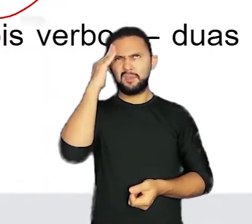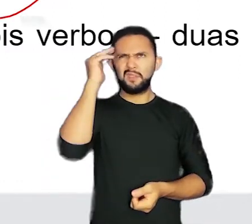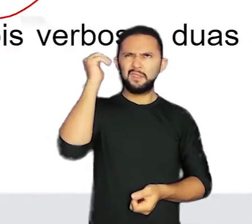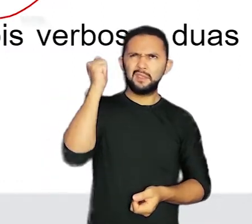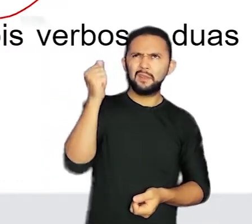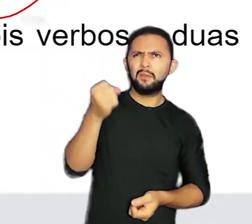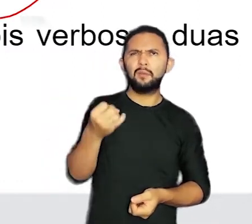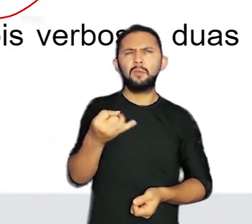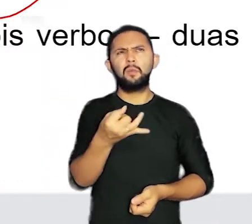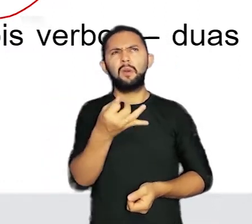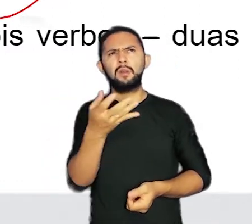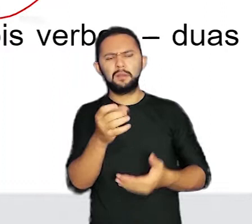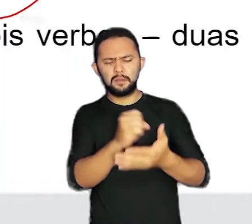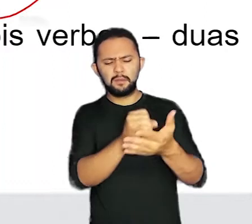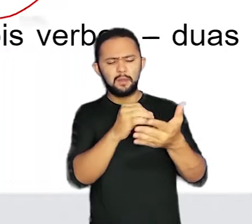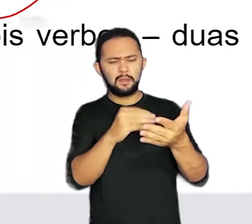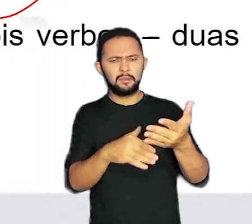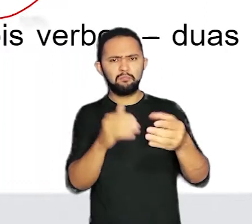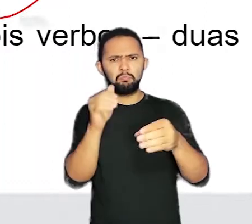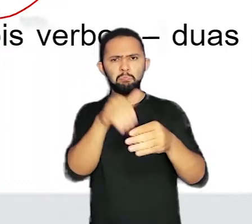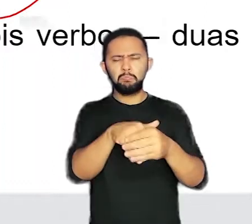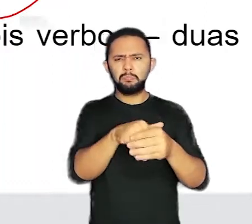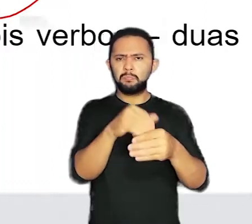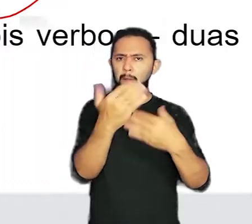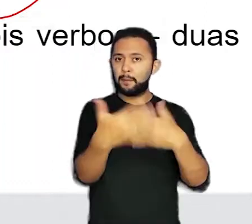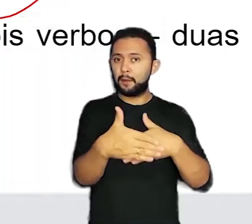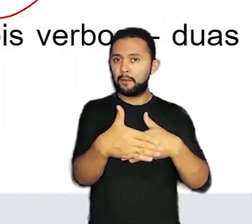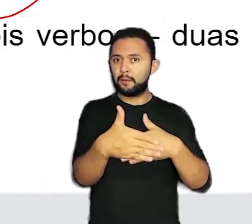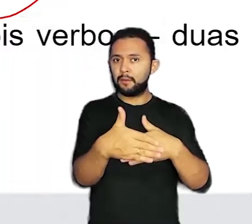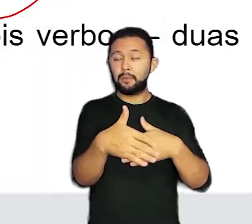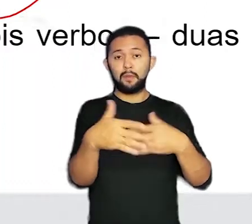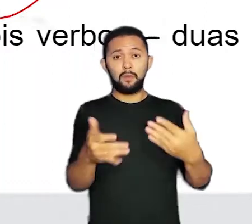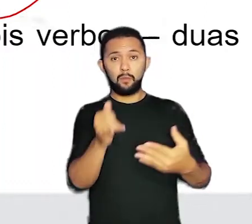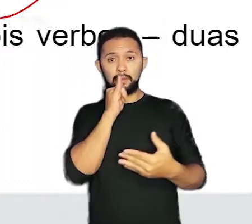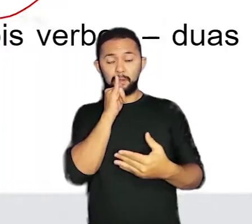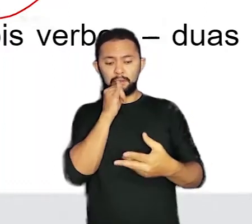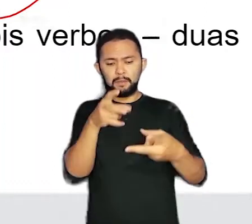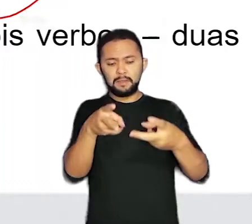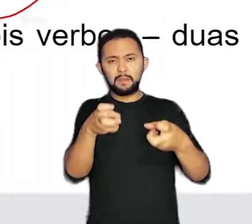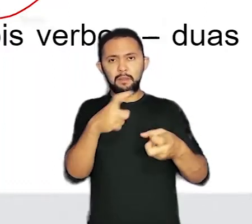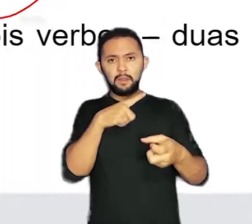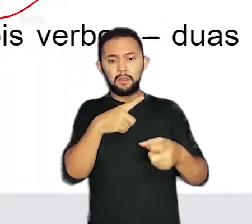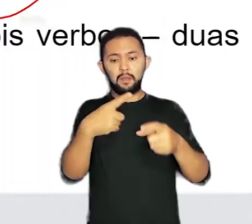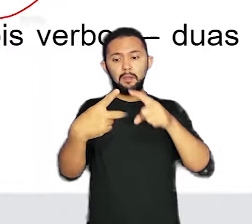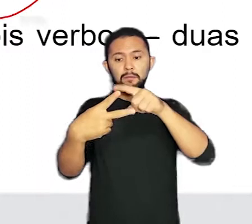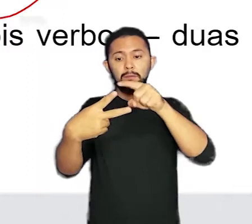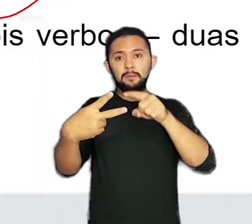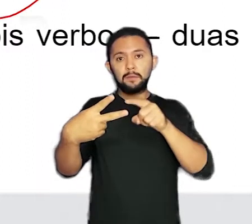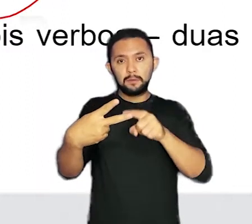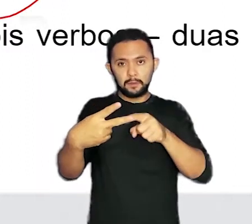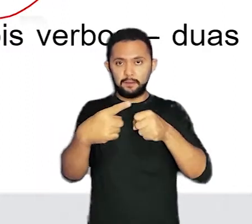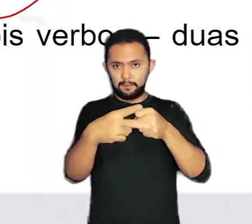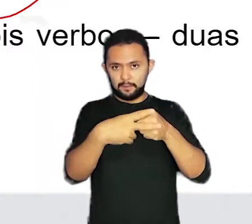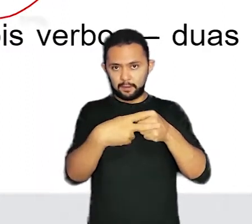na prova. Ah, professor, agora que eu notei que eu tenho mais de um verbo. Eu tenho o verbo saber e eu